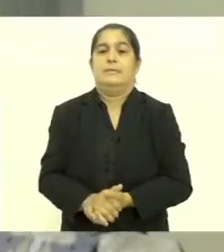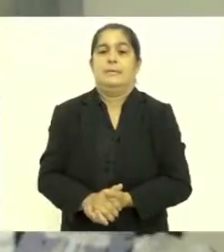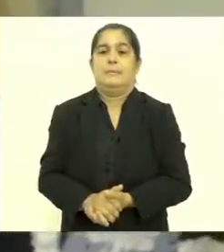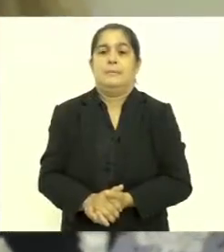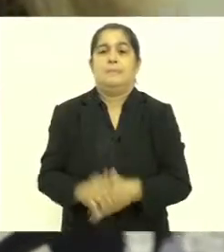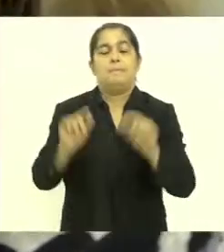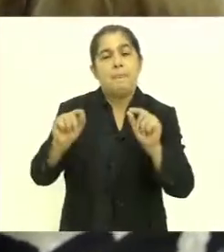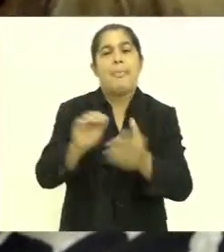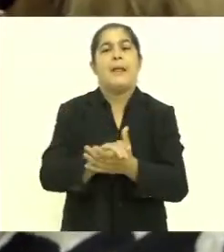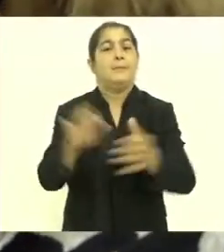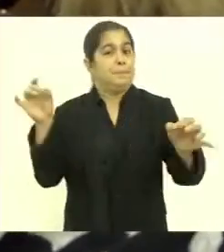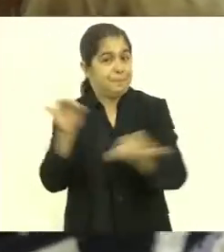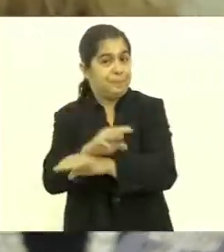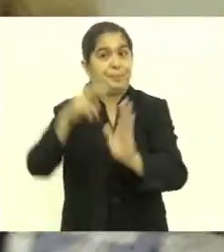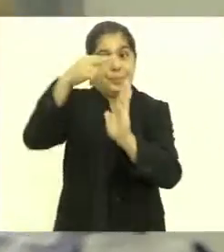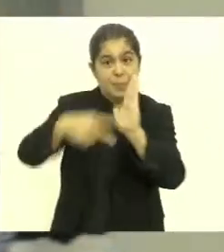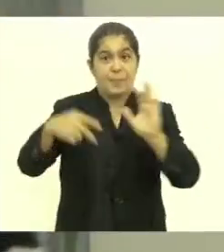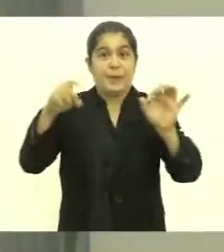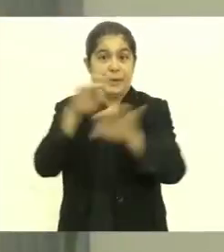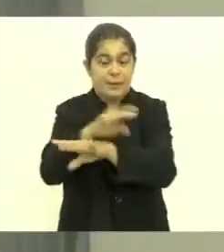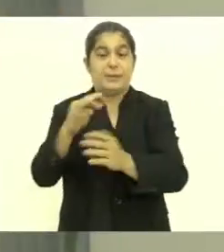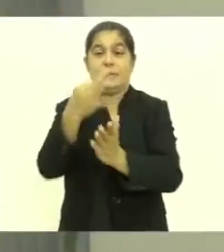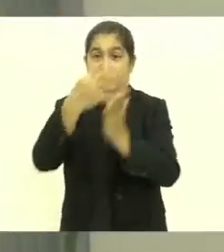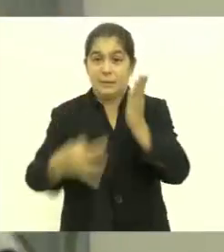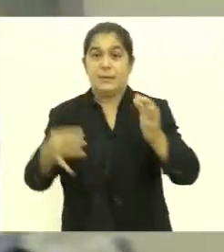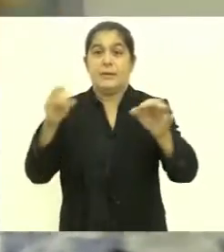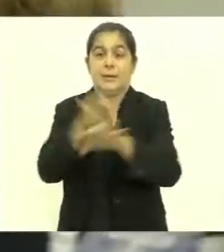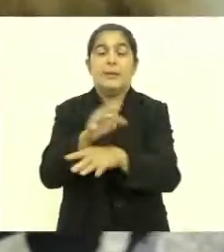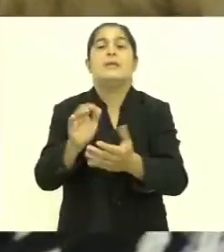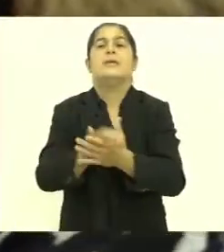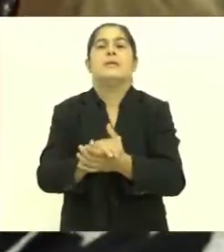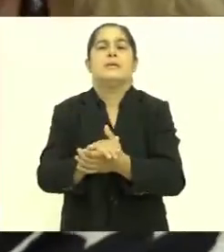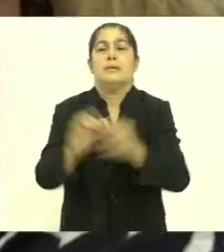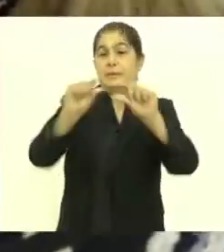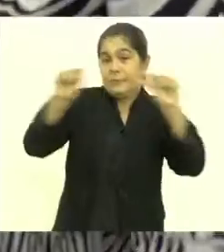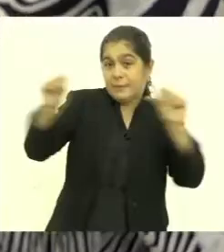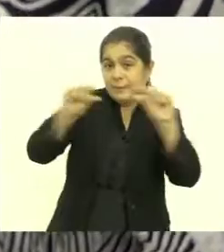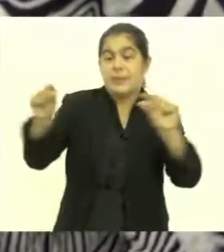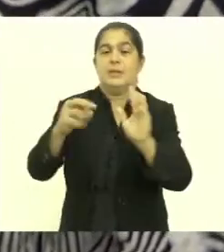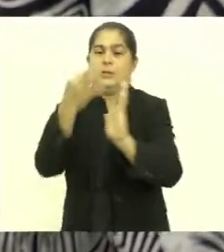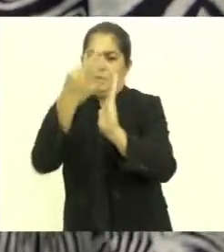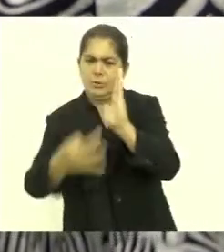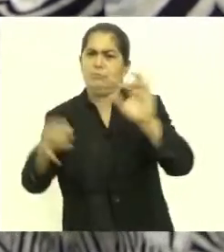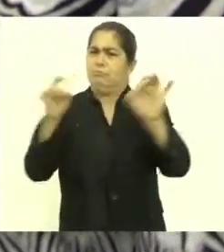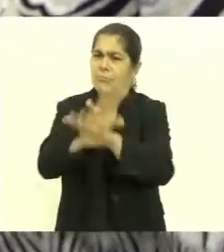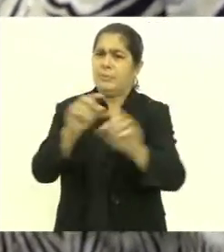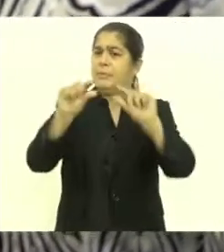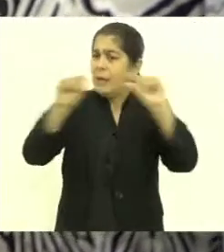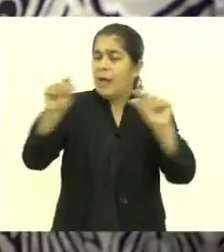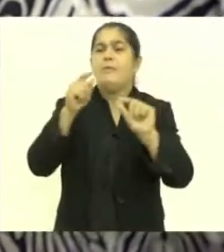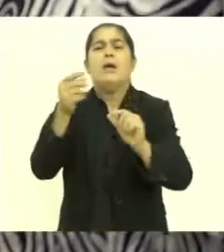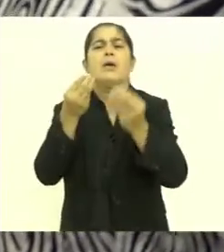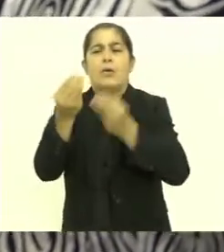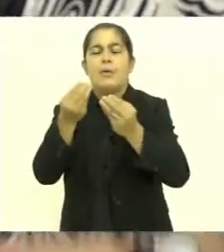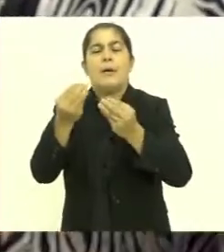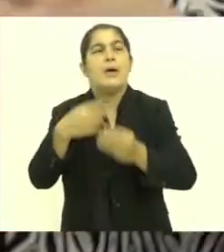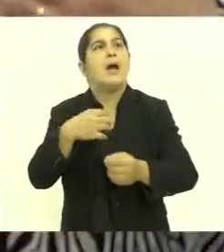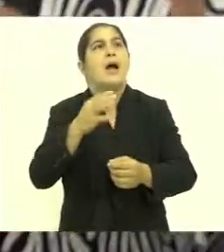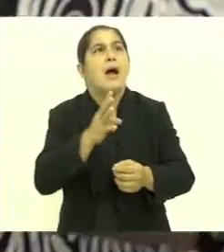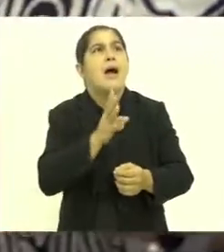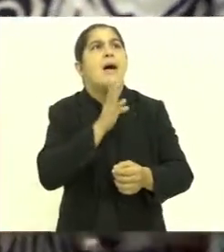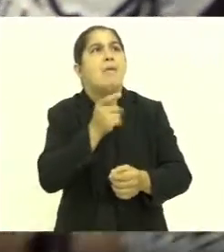com eles aqui na FUNAD. Depois que eles leem o texto, lê as frases e lê as palavras, eles começam